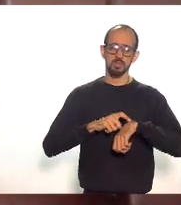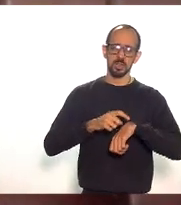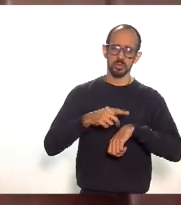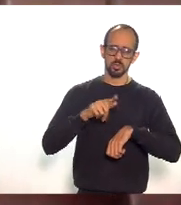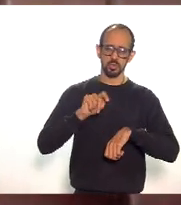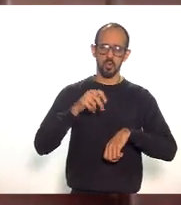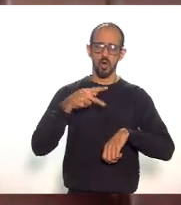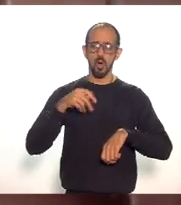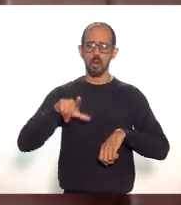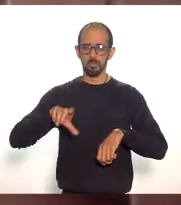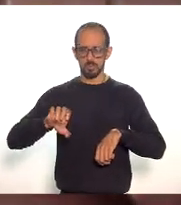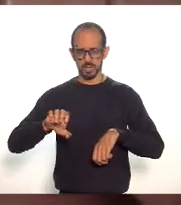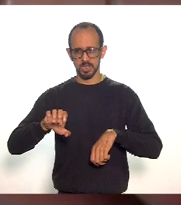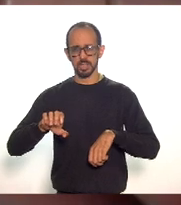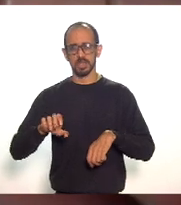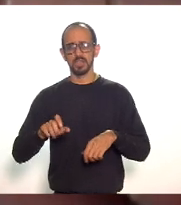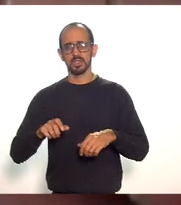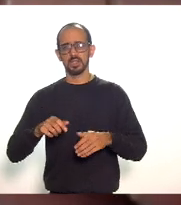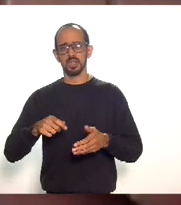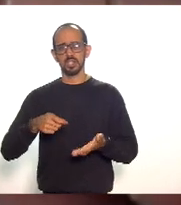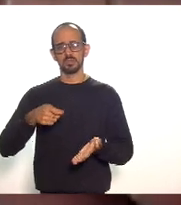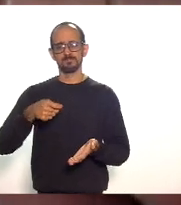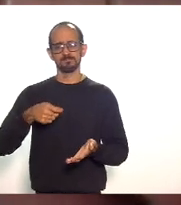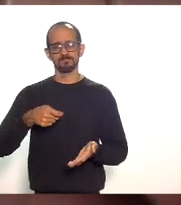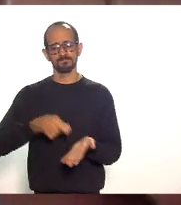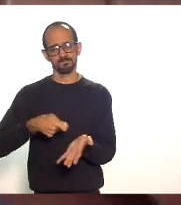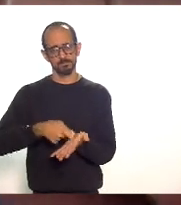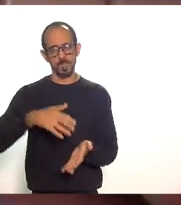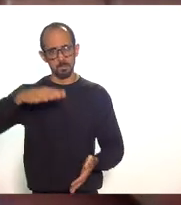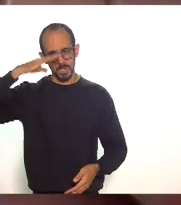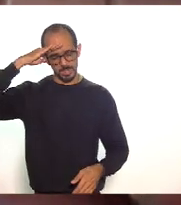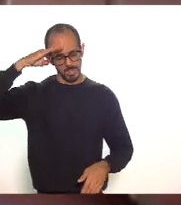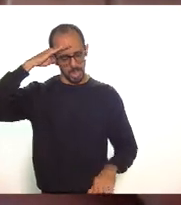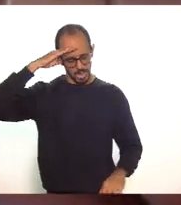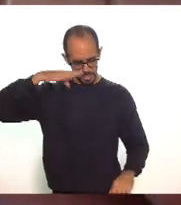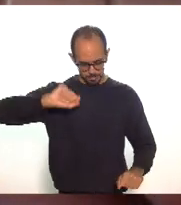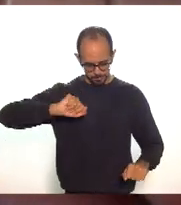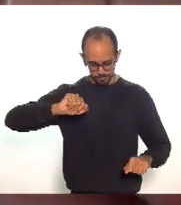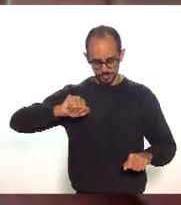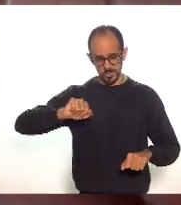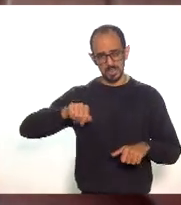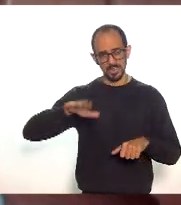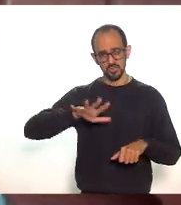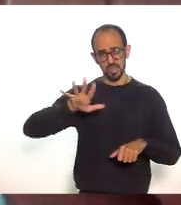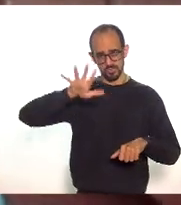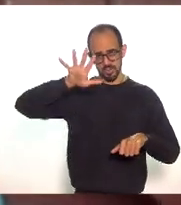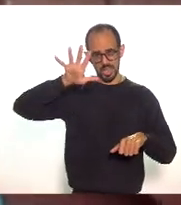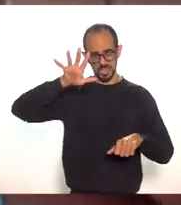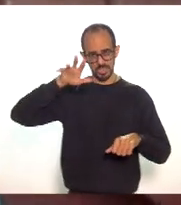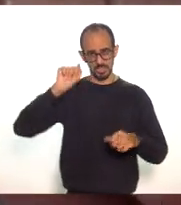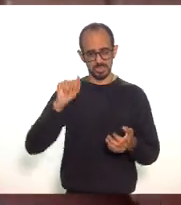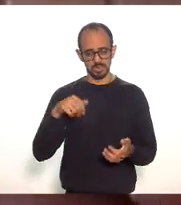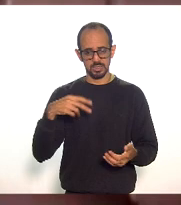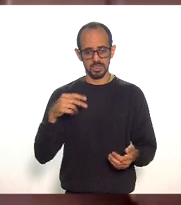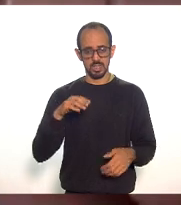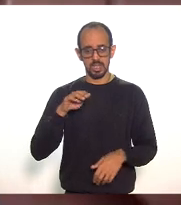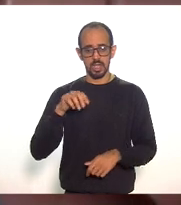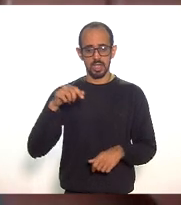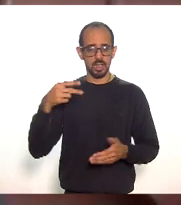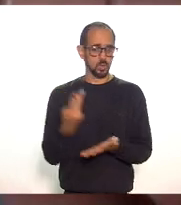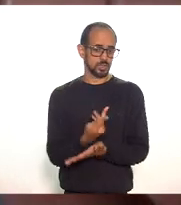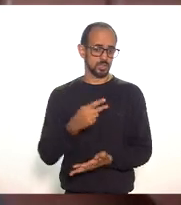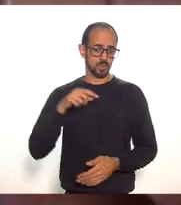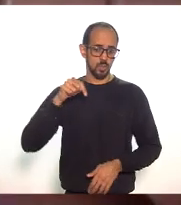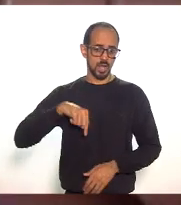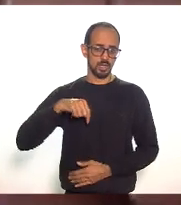da ditadura, né, militar. Militarização de territórios de favelas, eu quero ressaltar aqui que o Borel, né, que